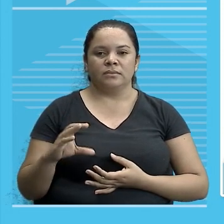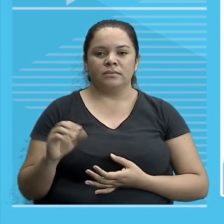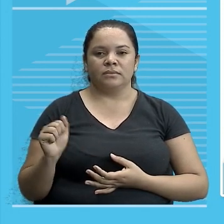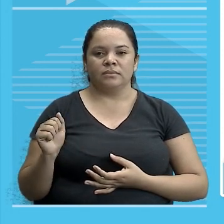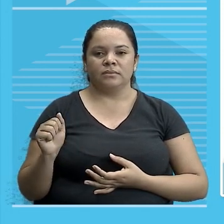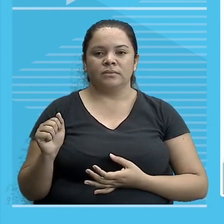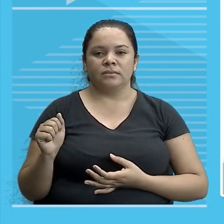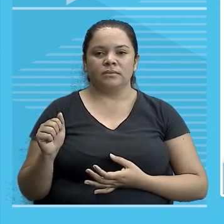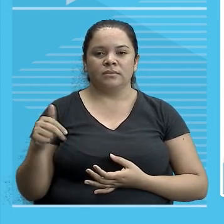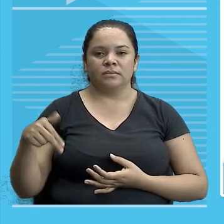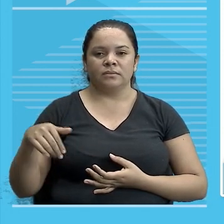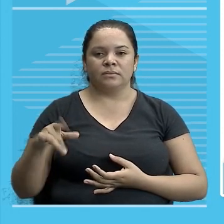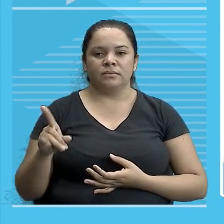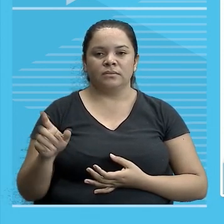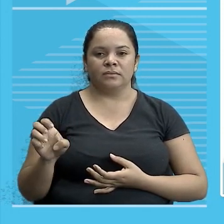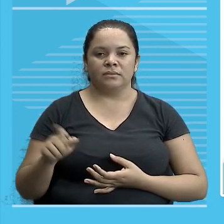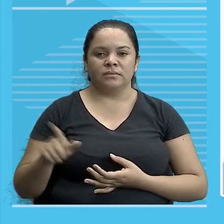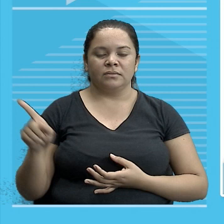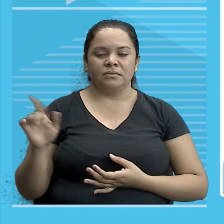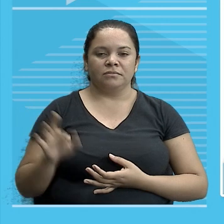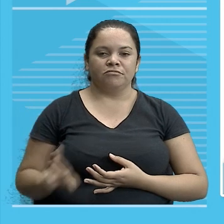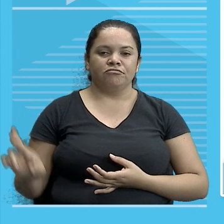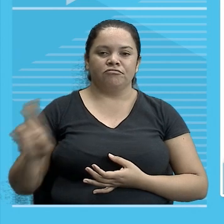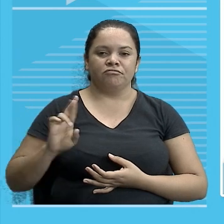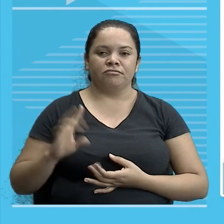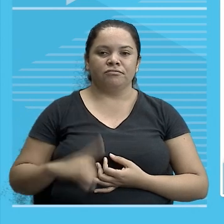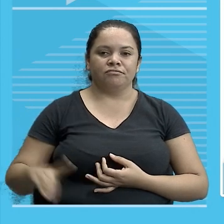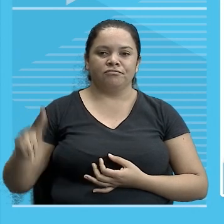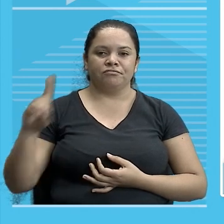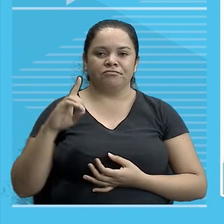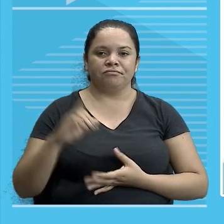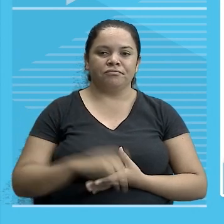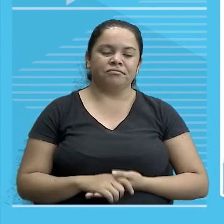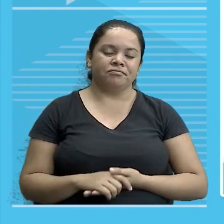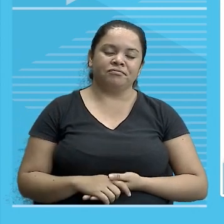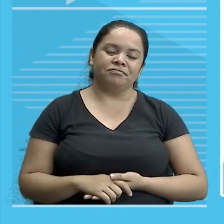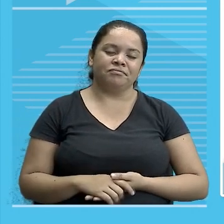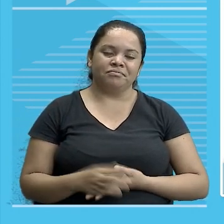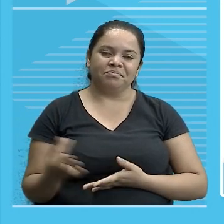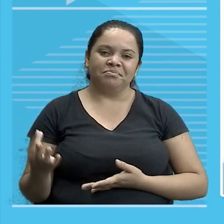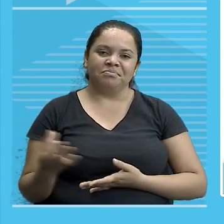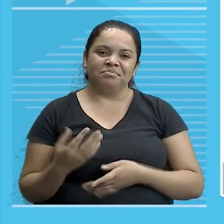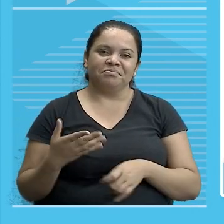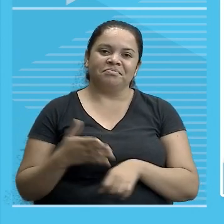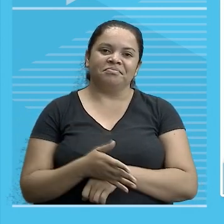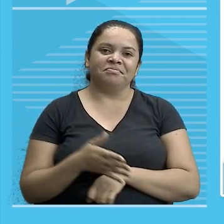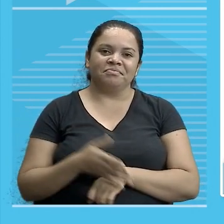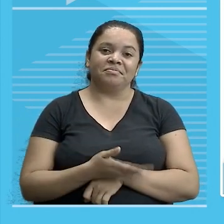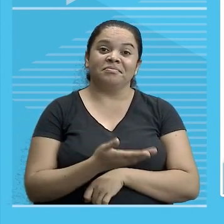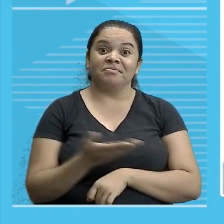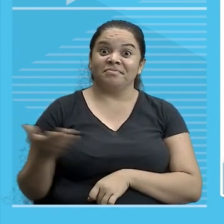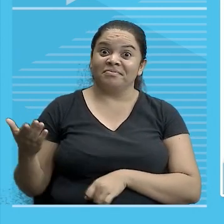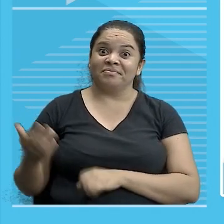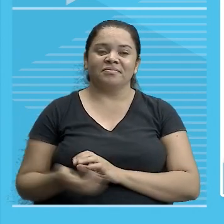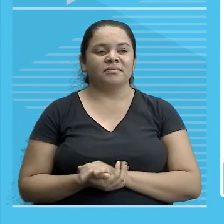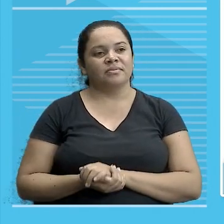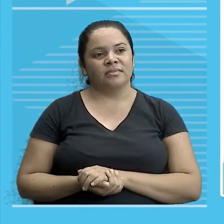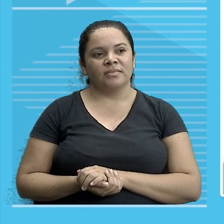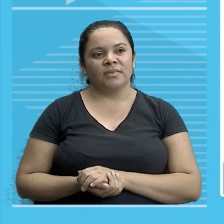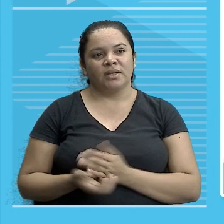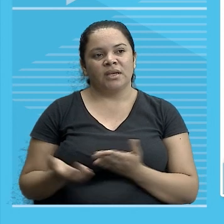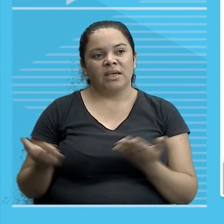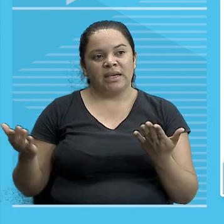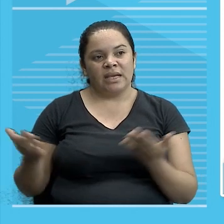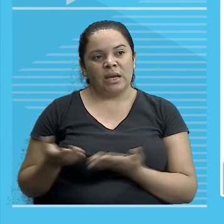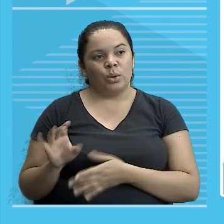Colocou letra D. Perfeito, Conceição do Canindé. Lindo, lindo, lindo pela participação. Agora, o que eu quero também não é só a